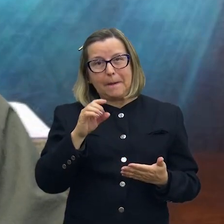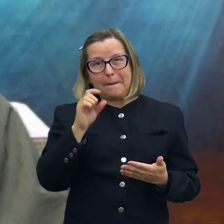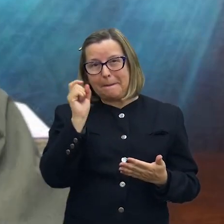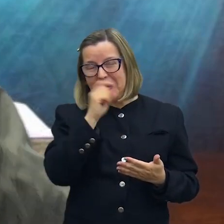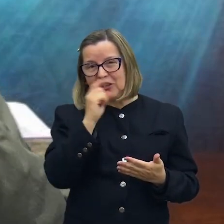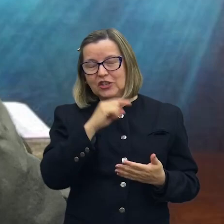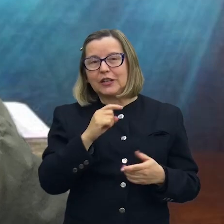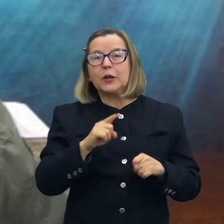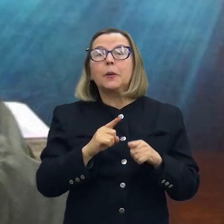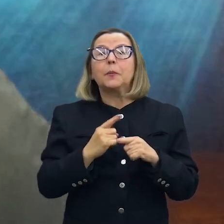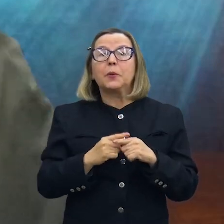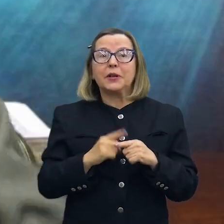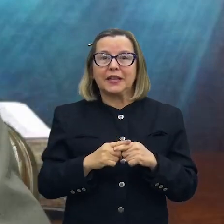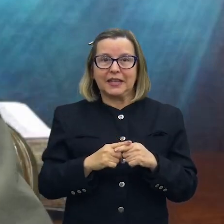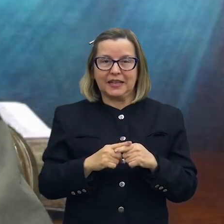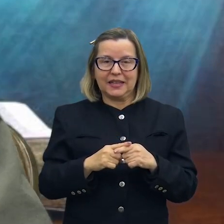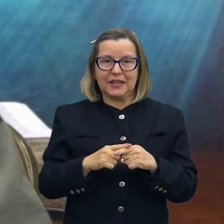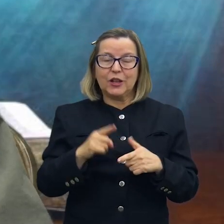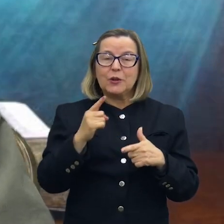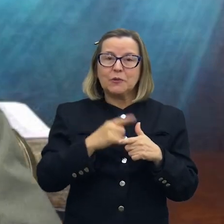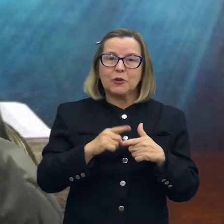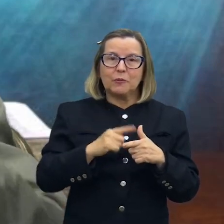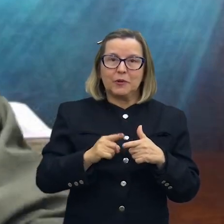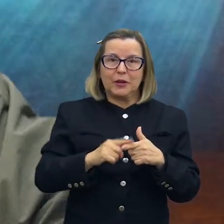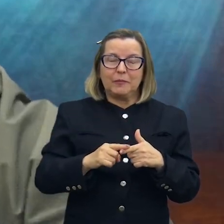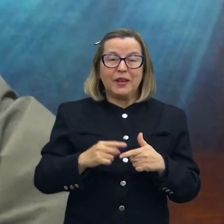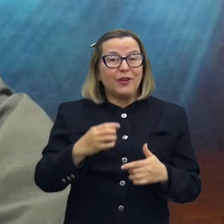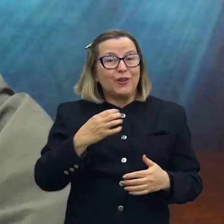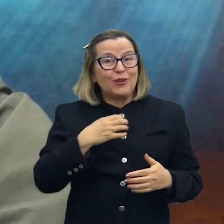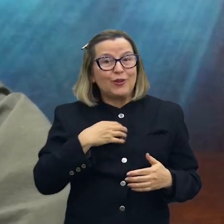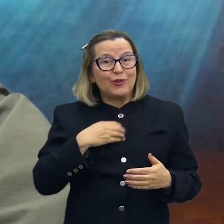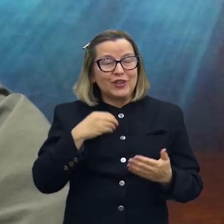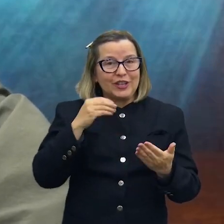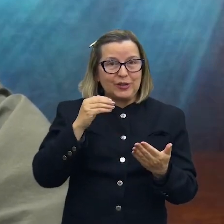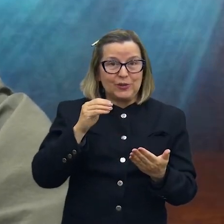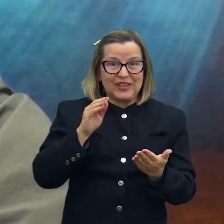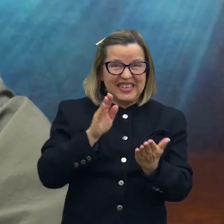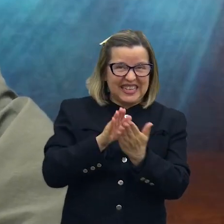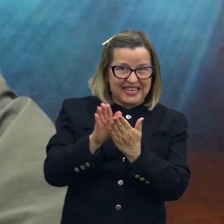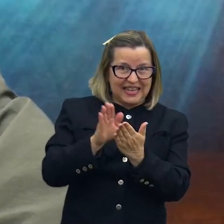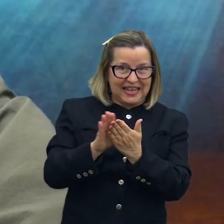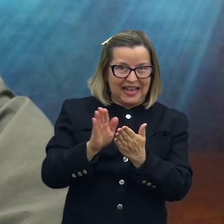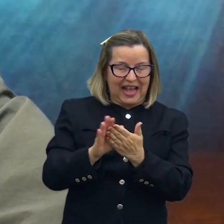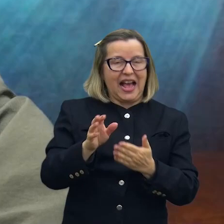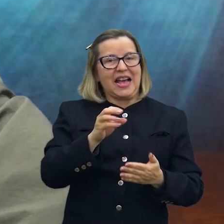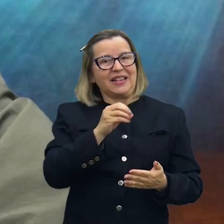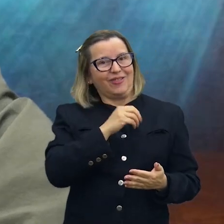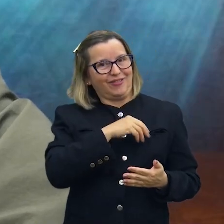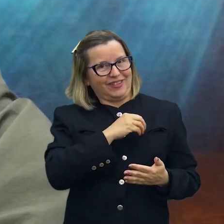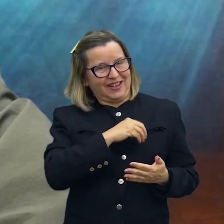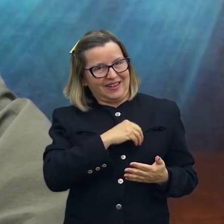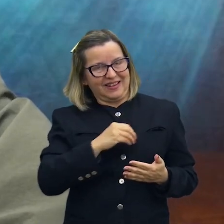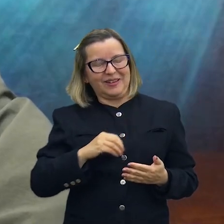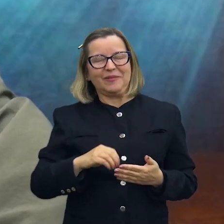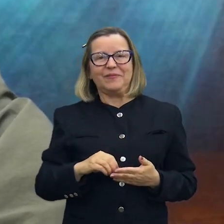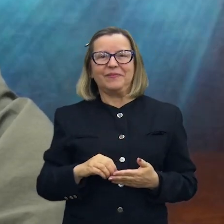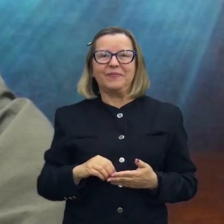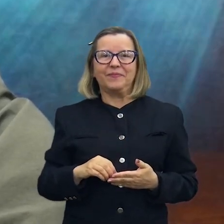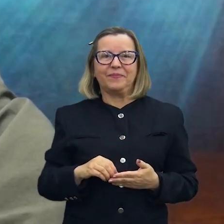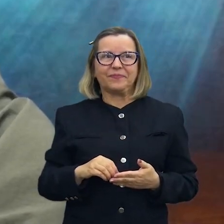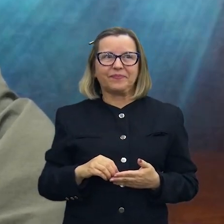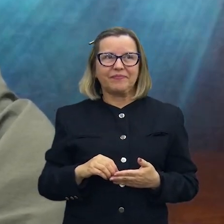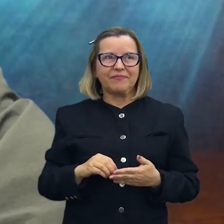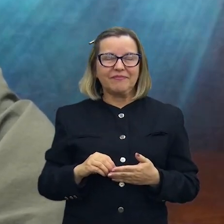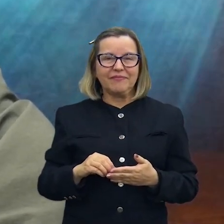salário. Como se glorifica o Senhor no salário que nós temos recebido. E queridos, tenho certeza que nós